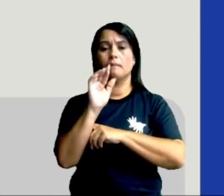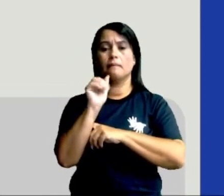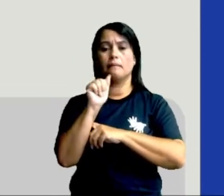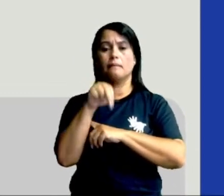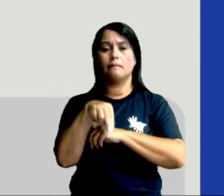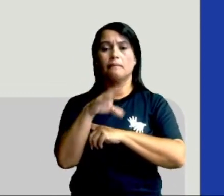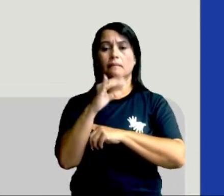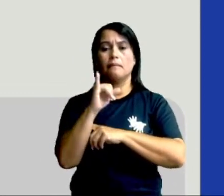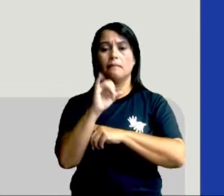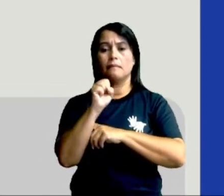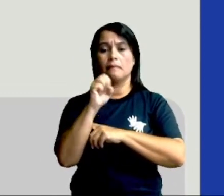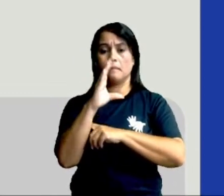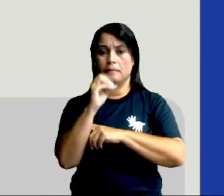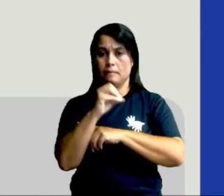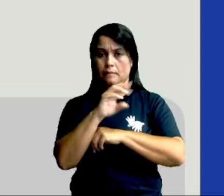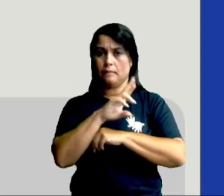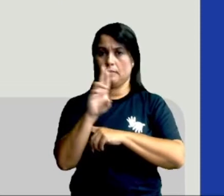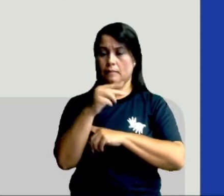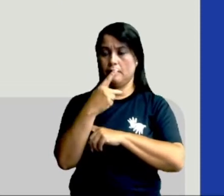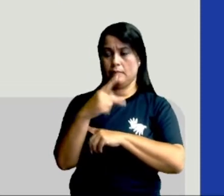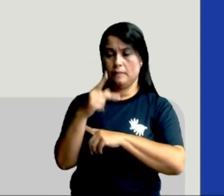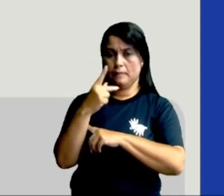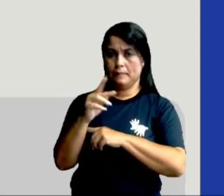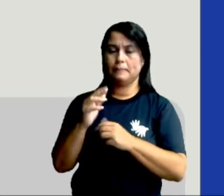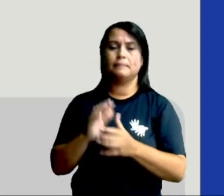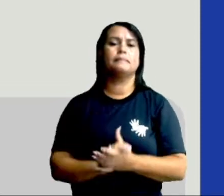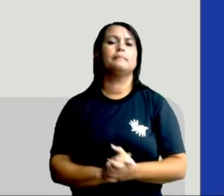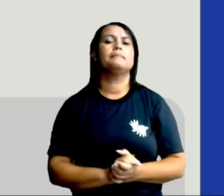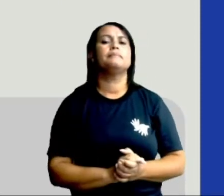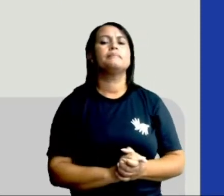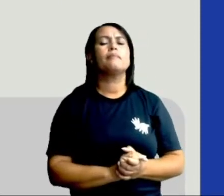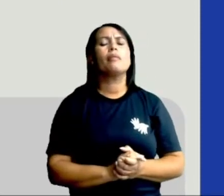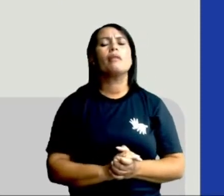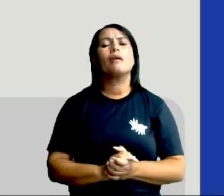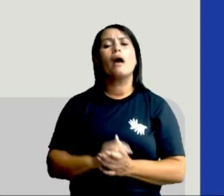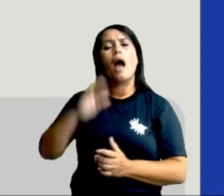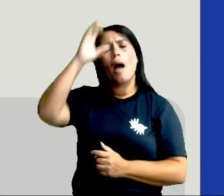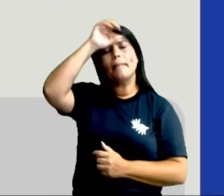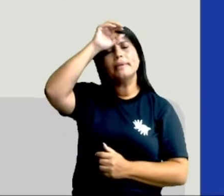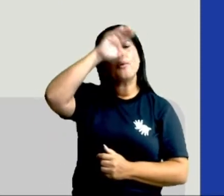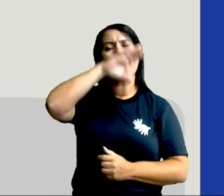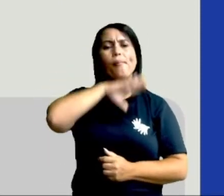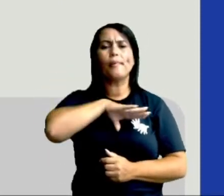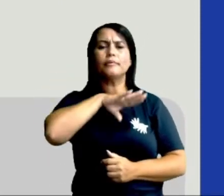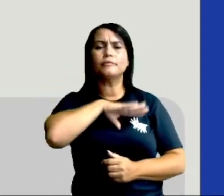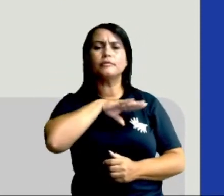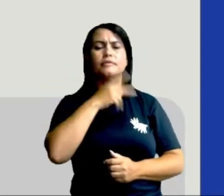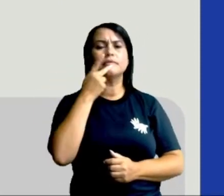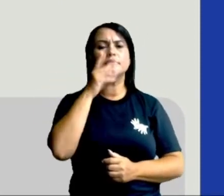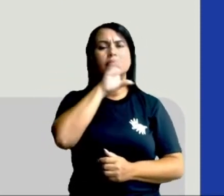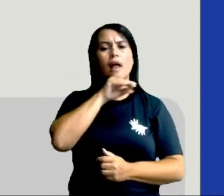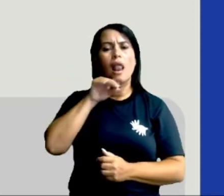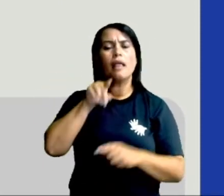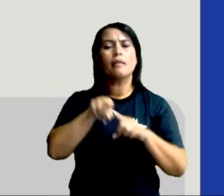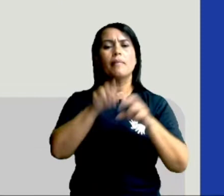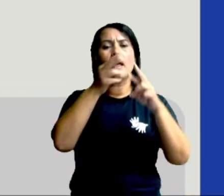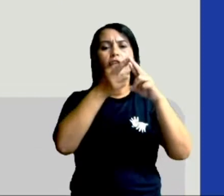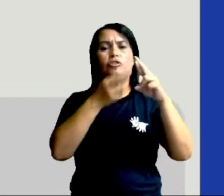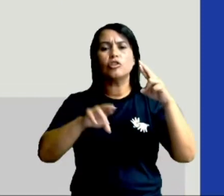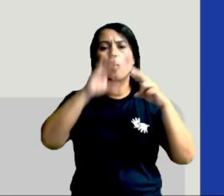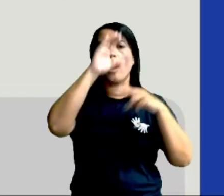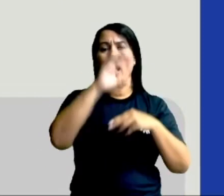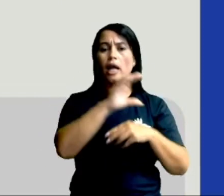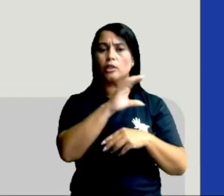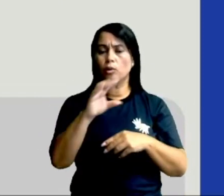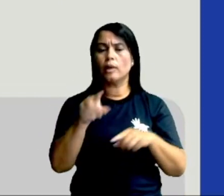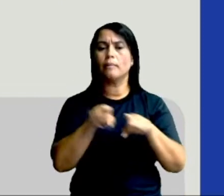tá? A partir do batismo ele foi chamado de Francisco. Aprendeu a língua portuguesa e a religião católica, chegando